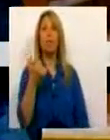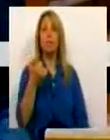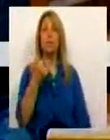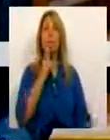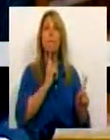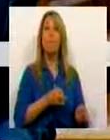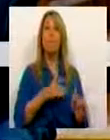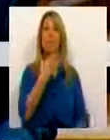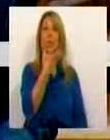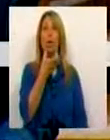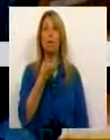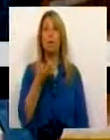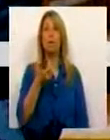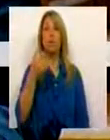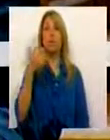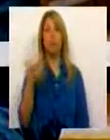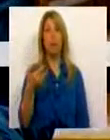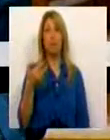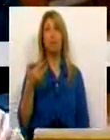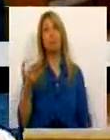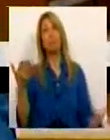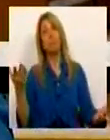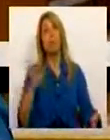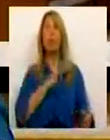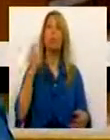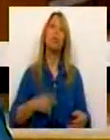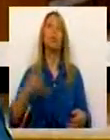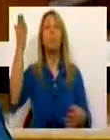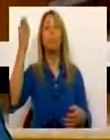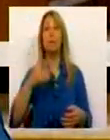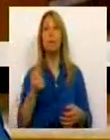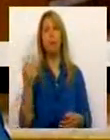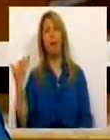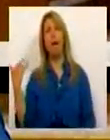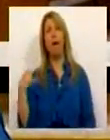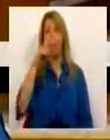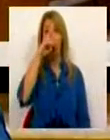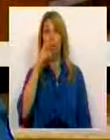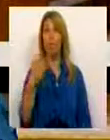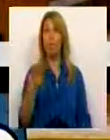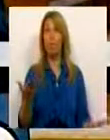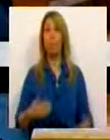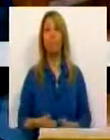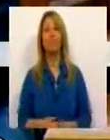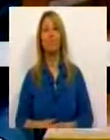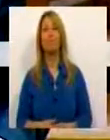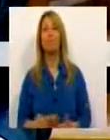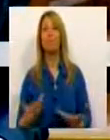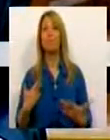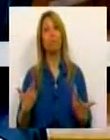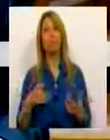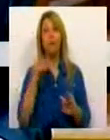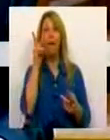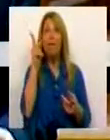de março de 1957 e que o Senhor Presidente há pouco relembrou, já não estão entre